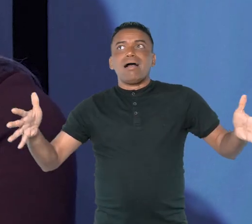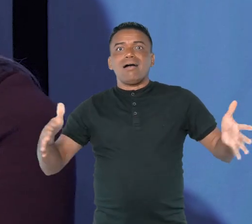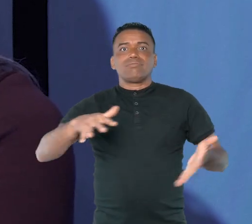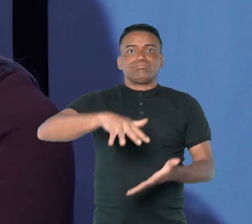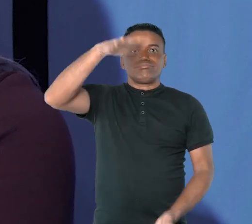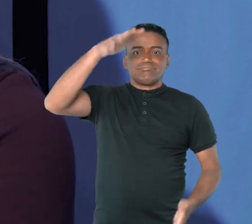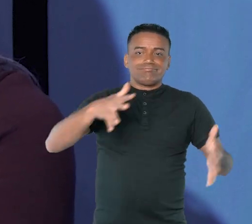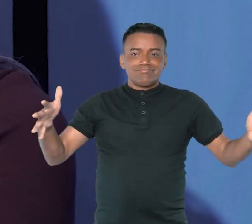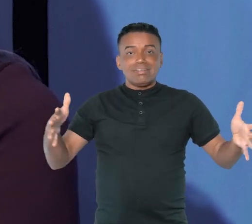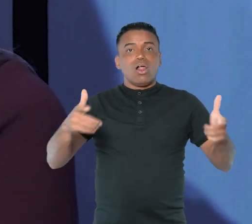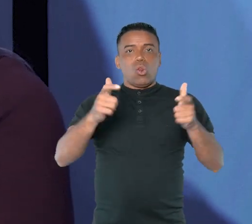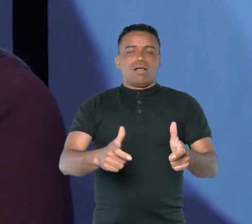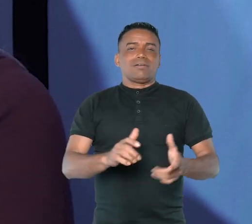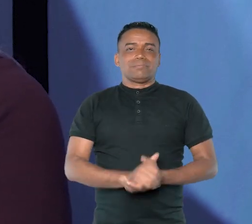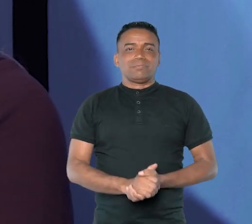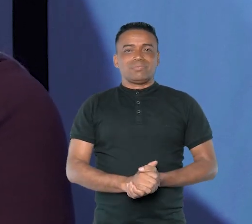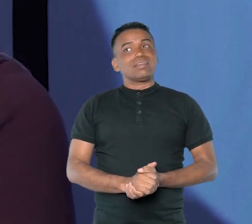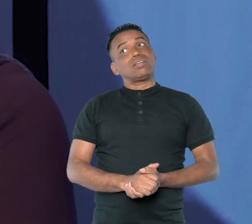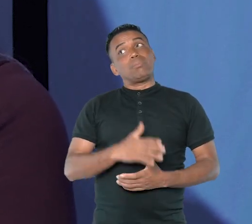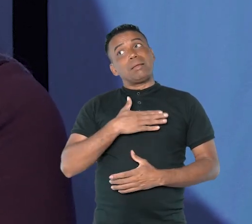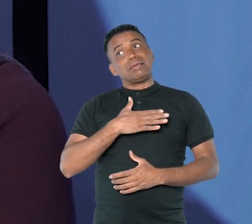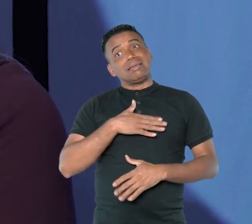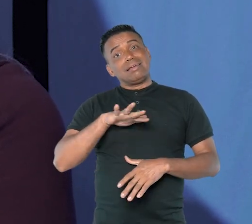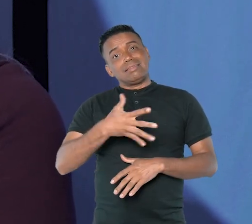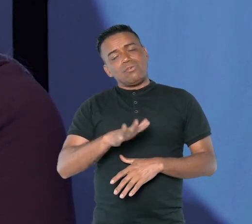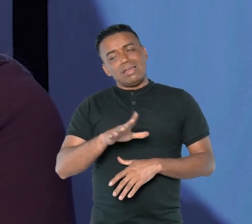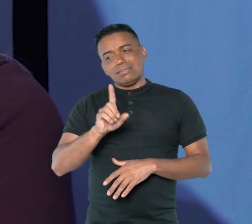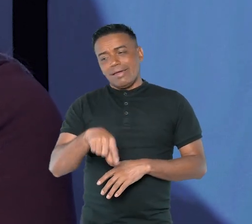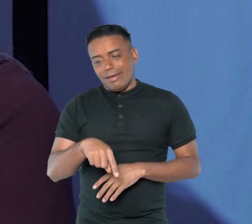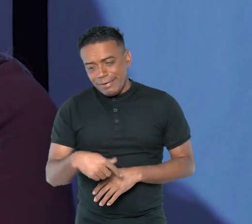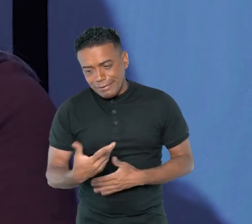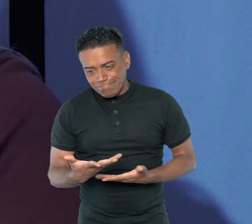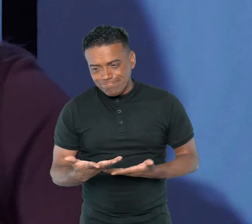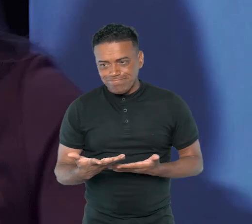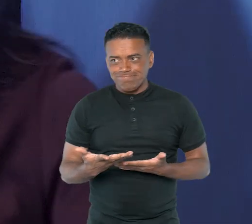Mas isso, acho que talvez tenha sido uma questão